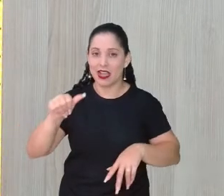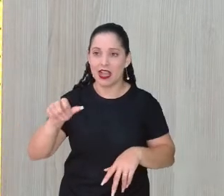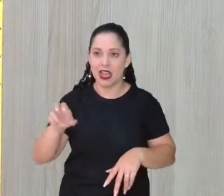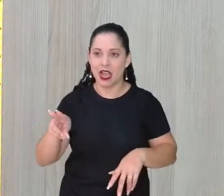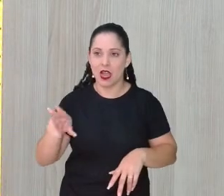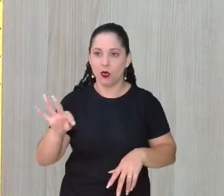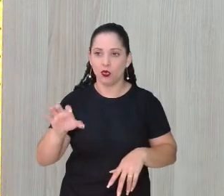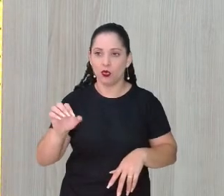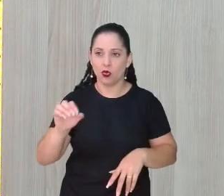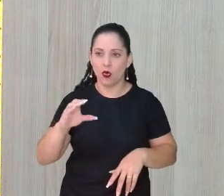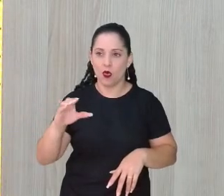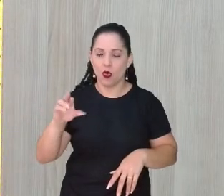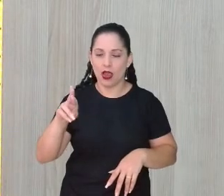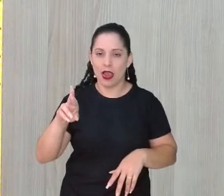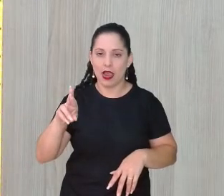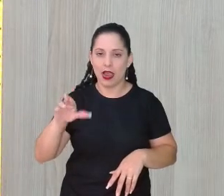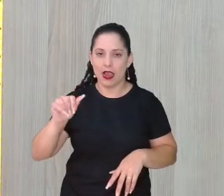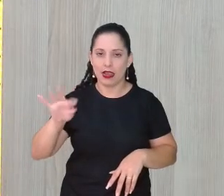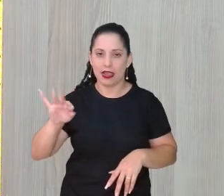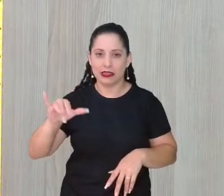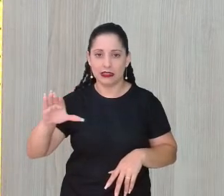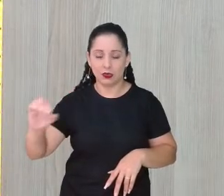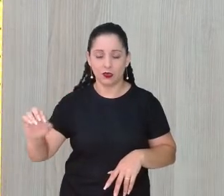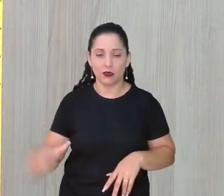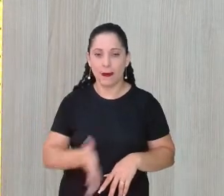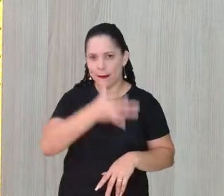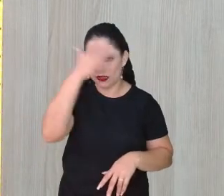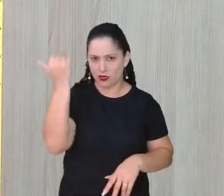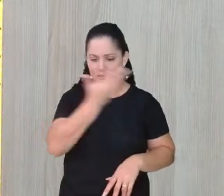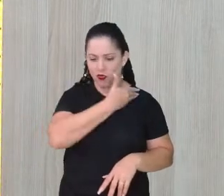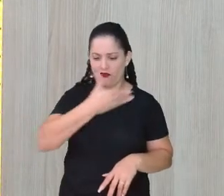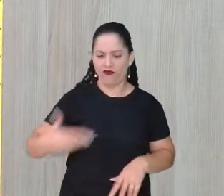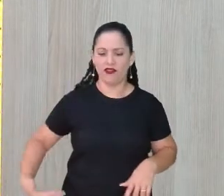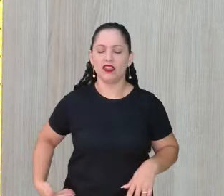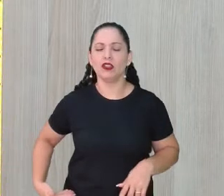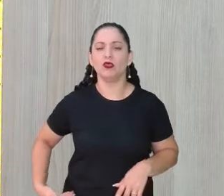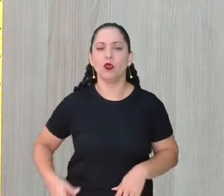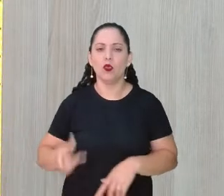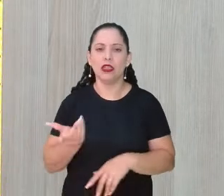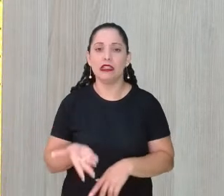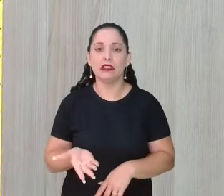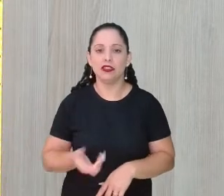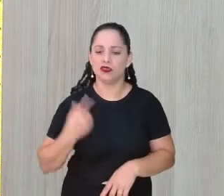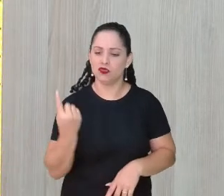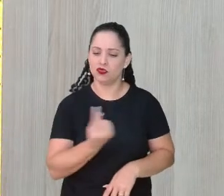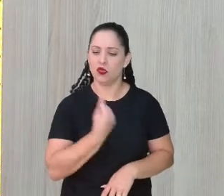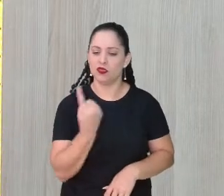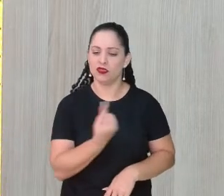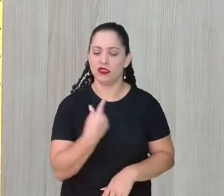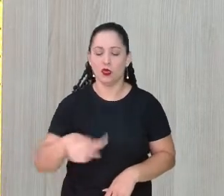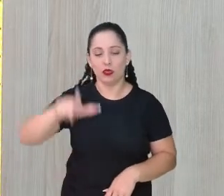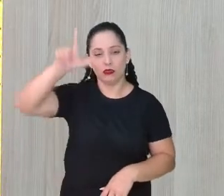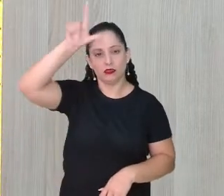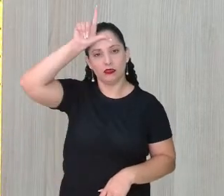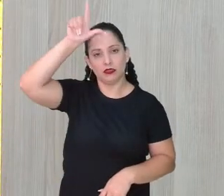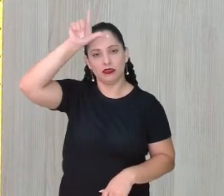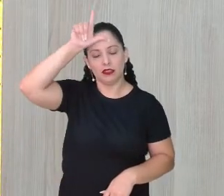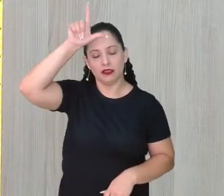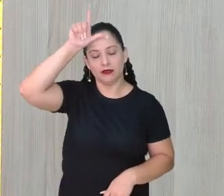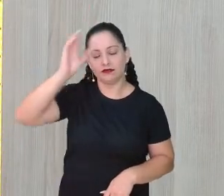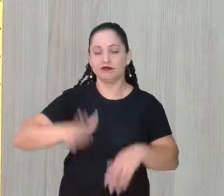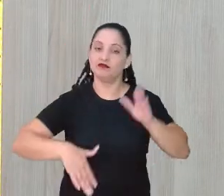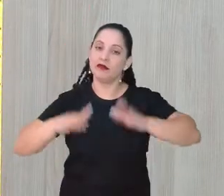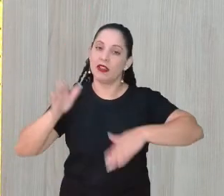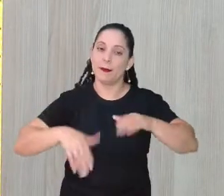ele é a principal pessoa, né, no comando e ele governa praticamente sozinho, né? Aí vai a depender